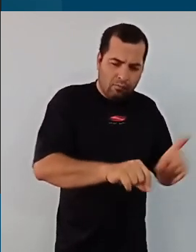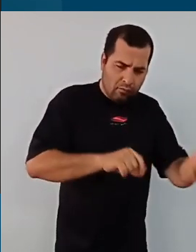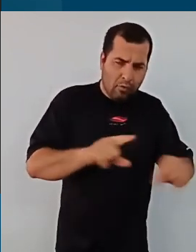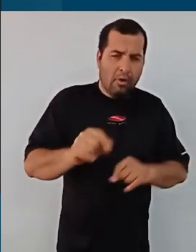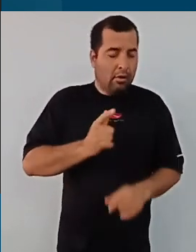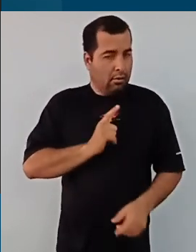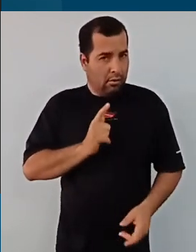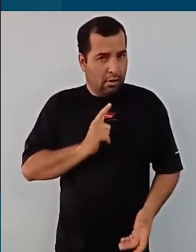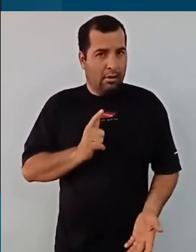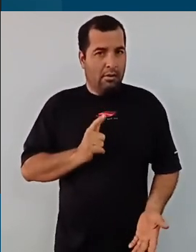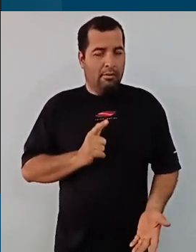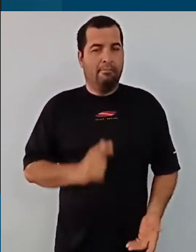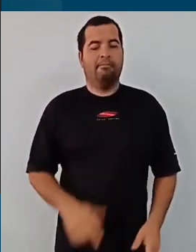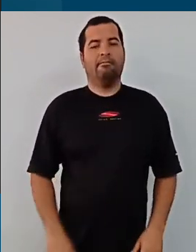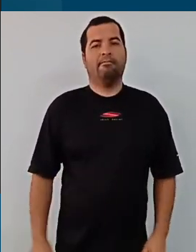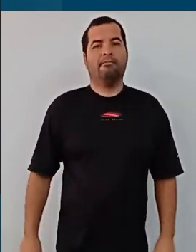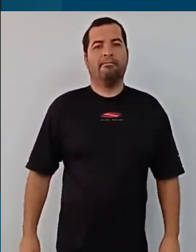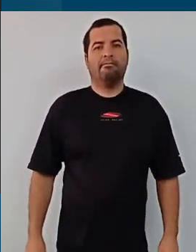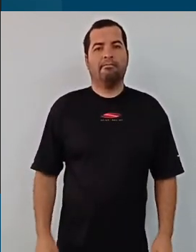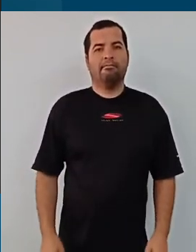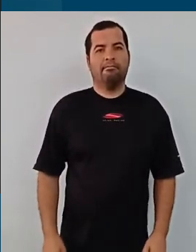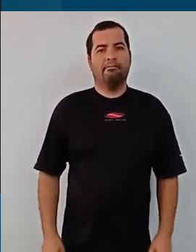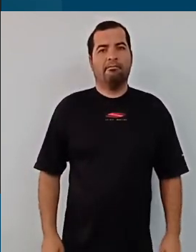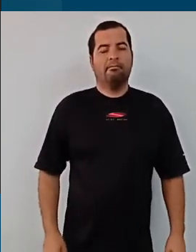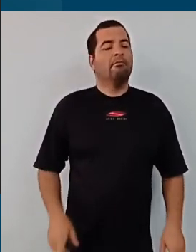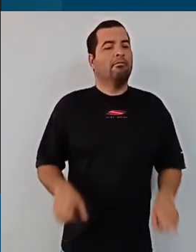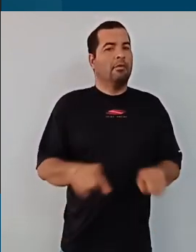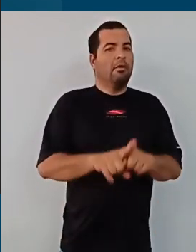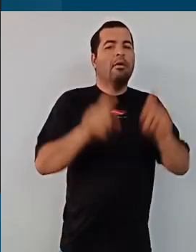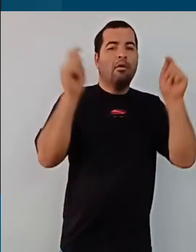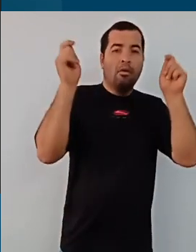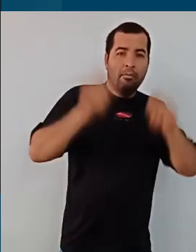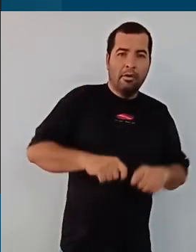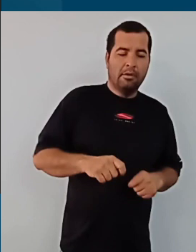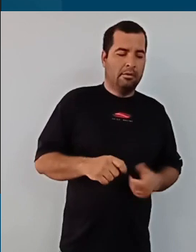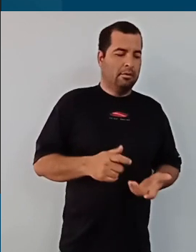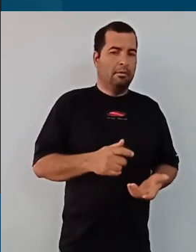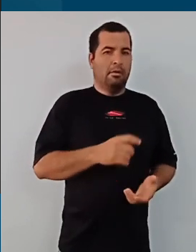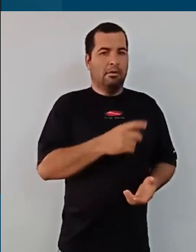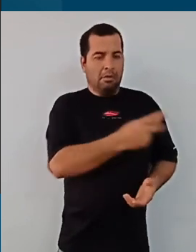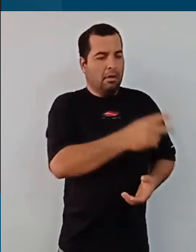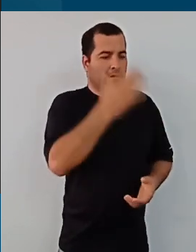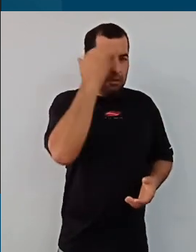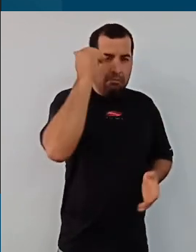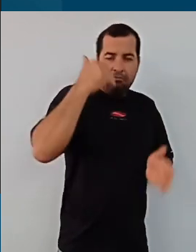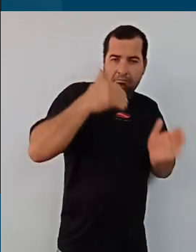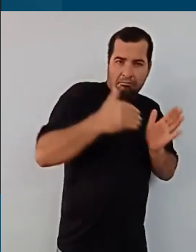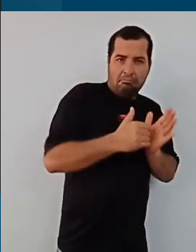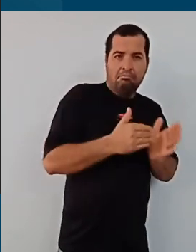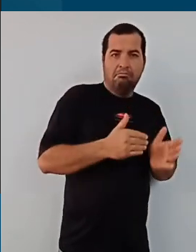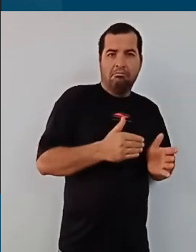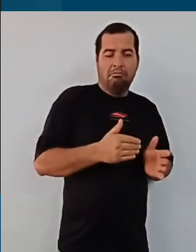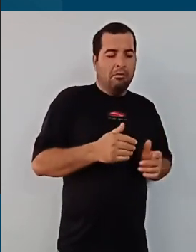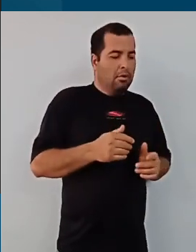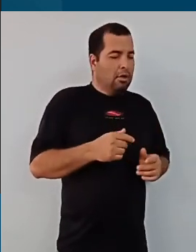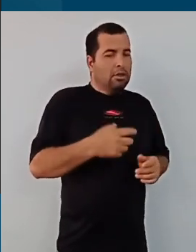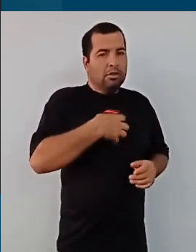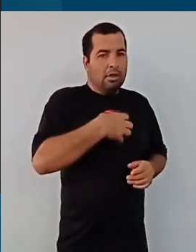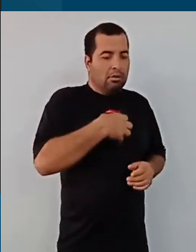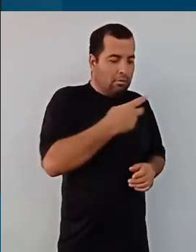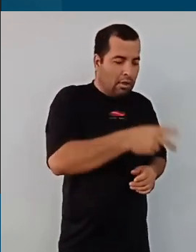escolhas nesse sentido. E que as competências e habilidades são a forma encontrada